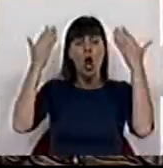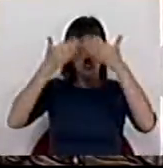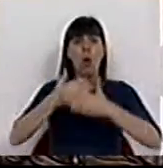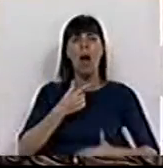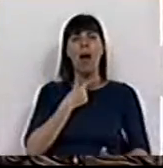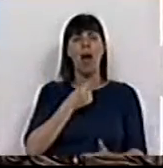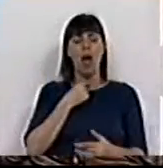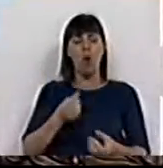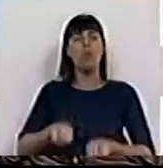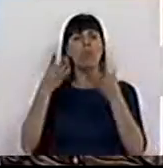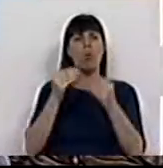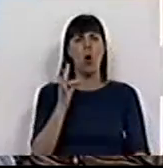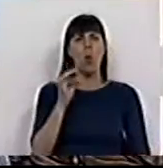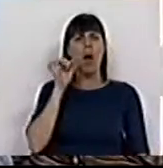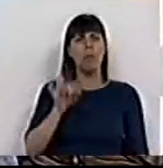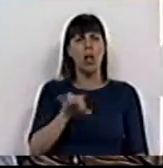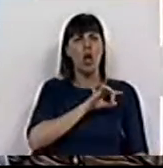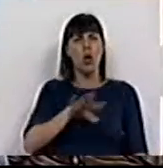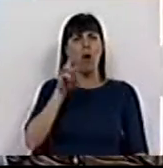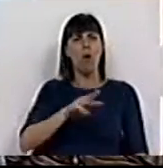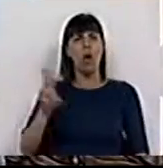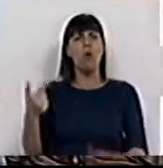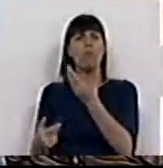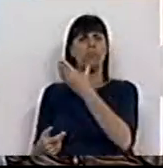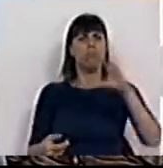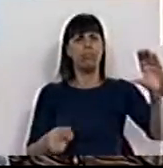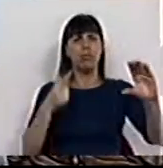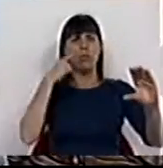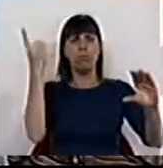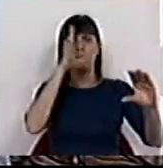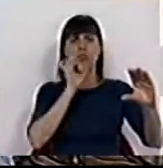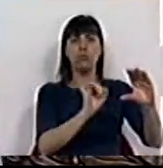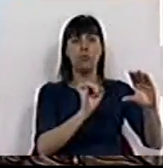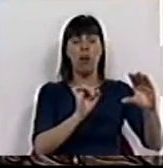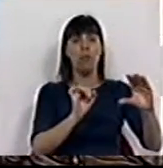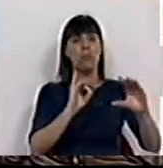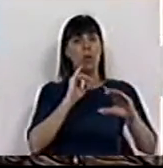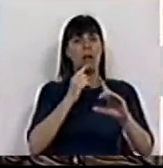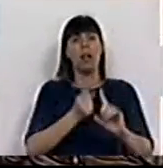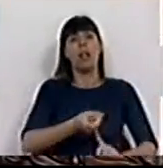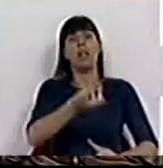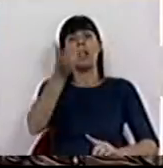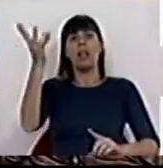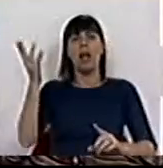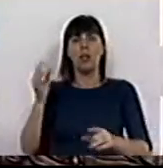de agosto, apareceram 4.900 milhões de euros públicos. Outra tantas